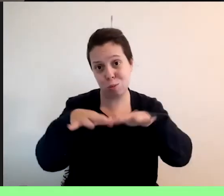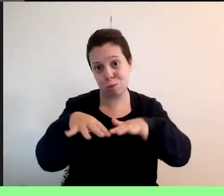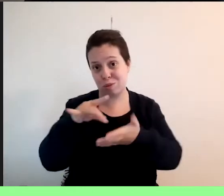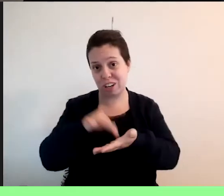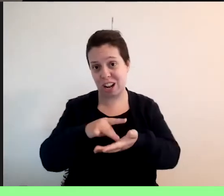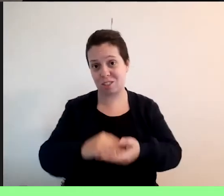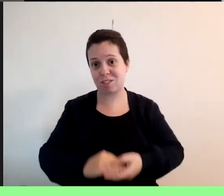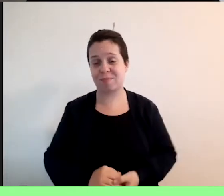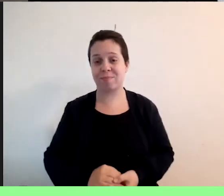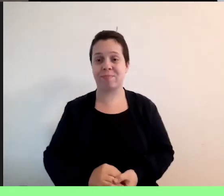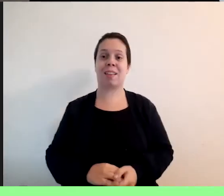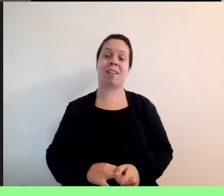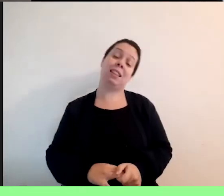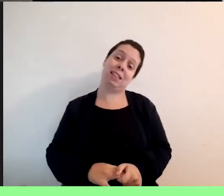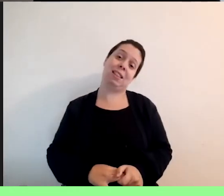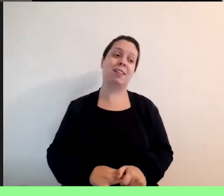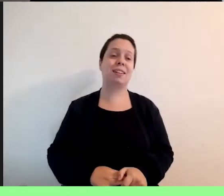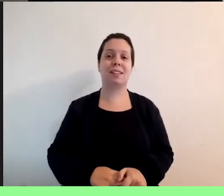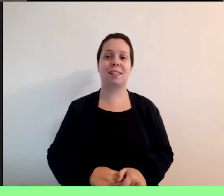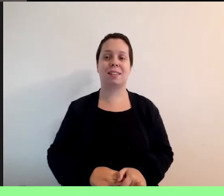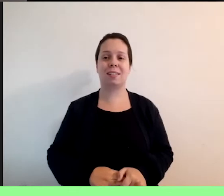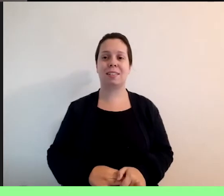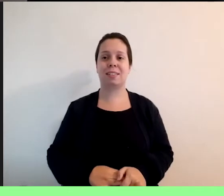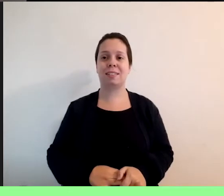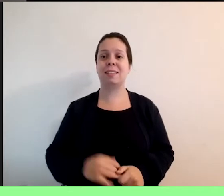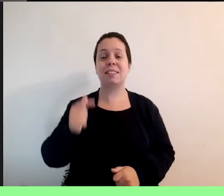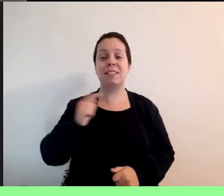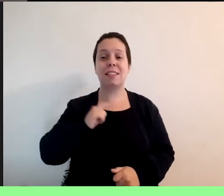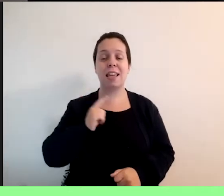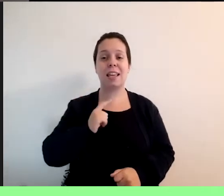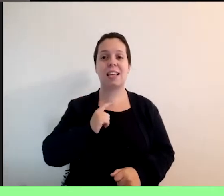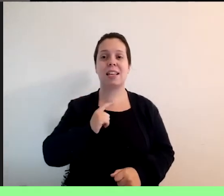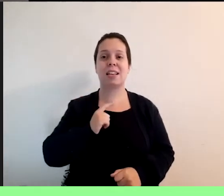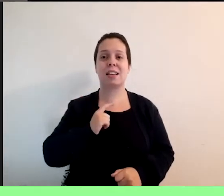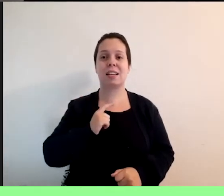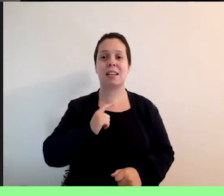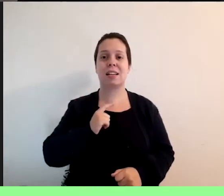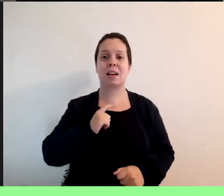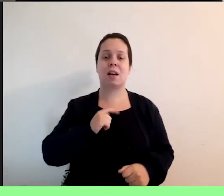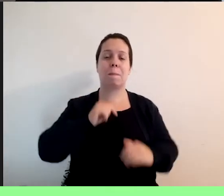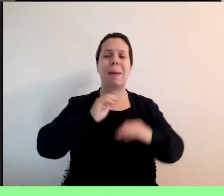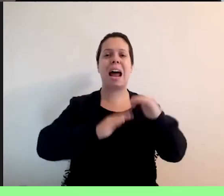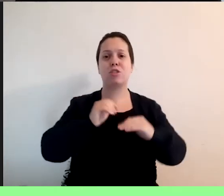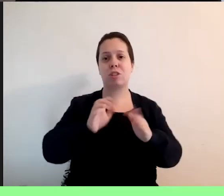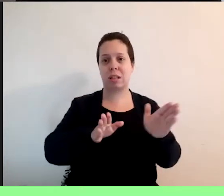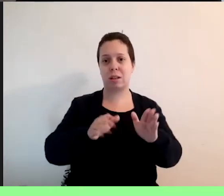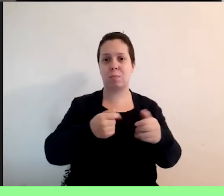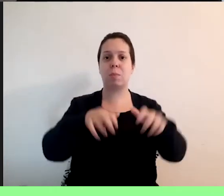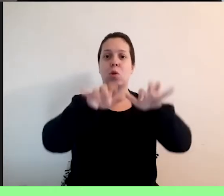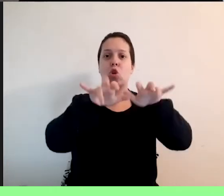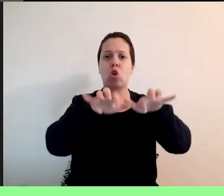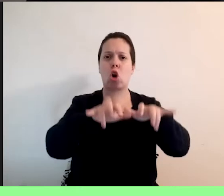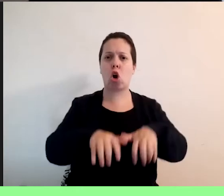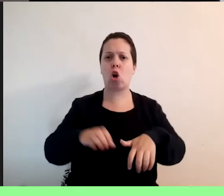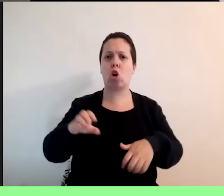Sim, existem as práticas de acessibilidade, né, de código, de UI,